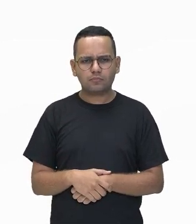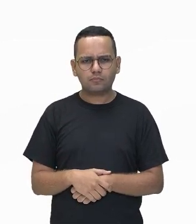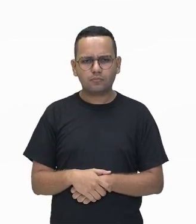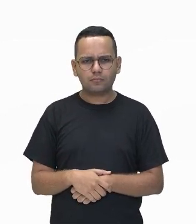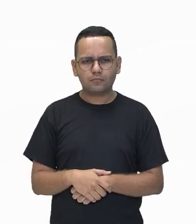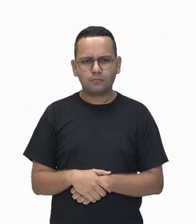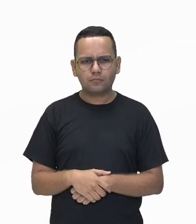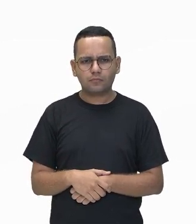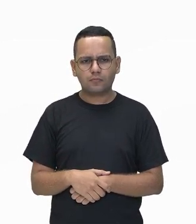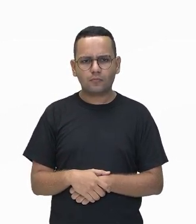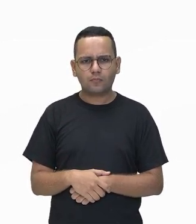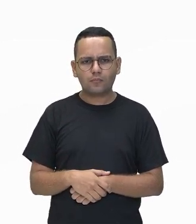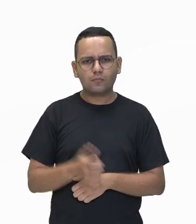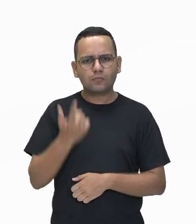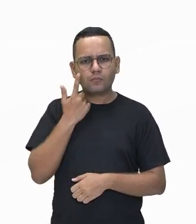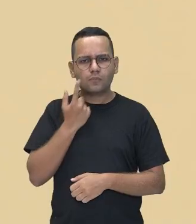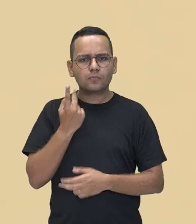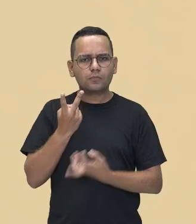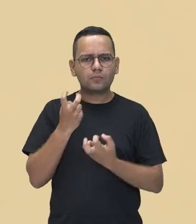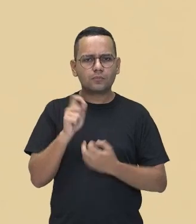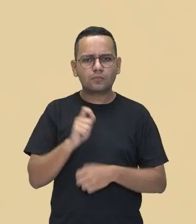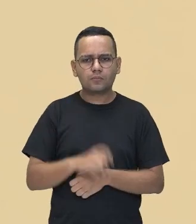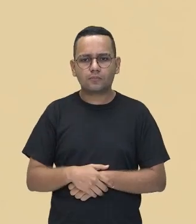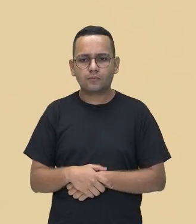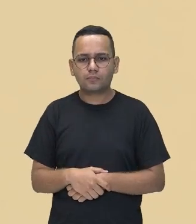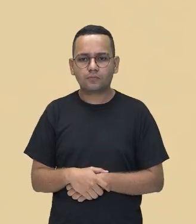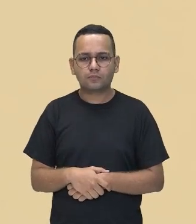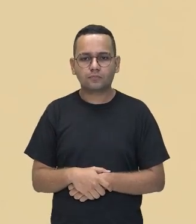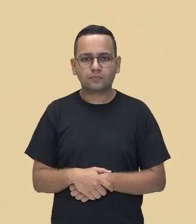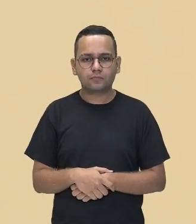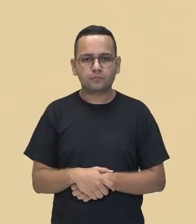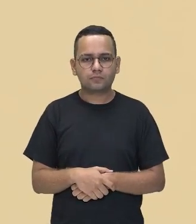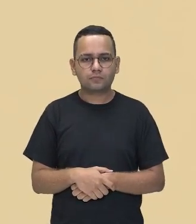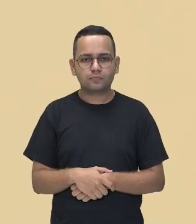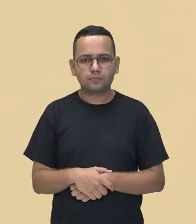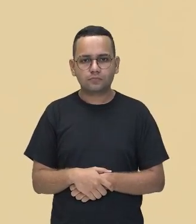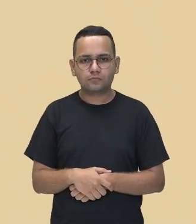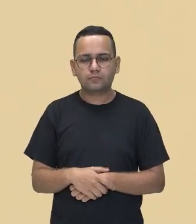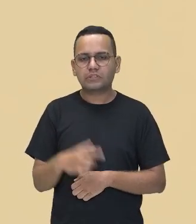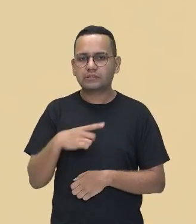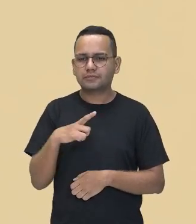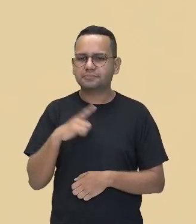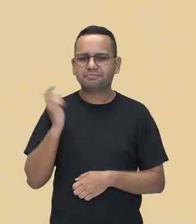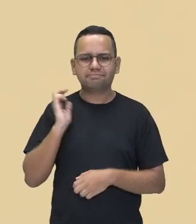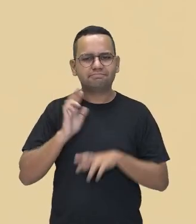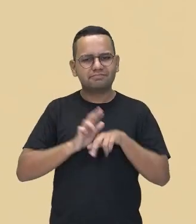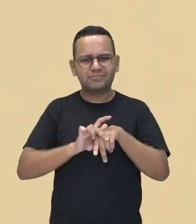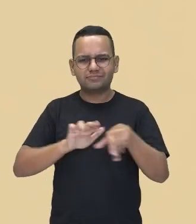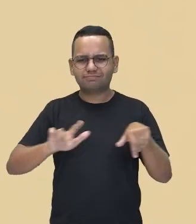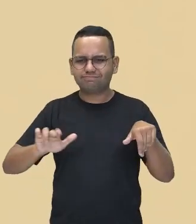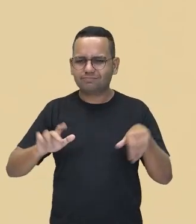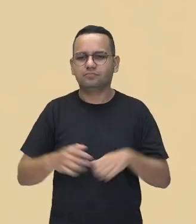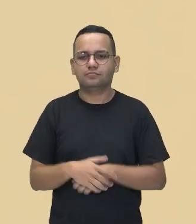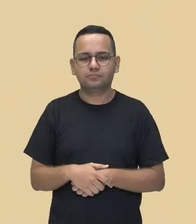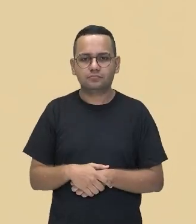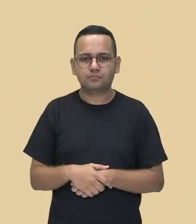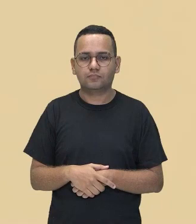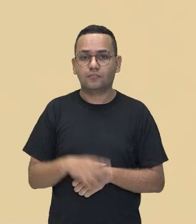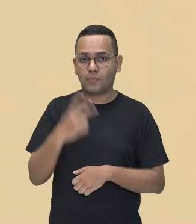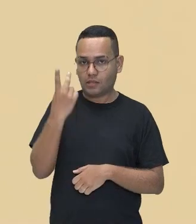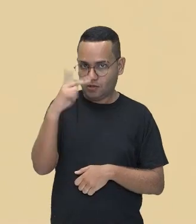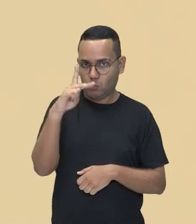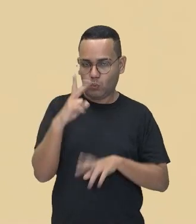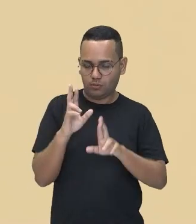quer saber? O que vocês precisam pensar? Exatamente em mostrar essa diversidade. Traz, então, a tua